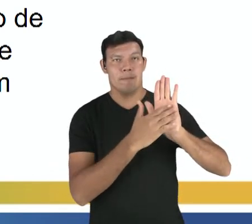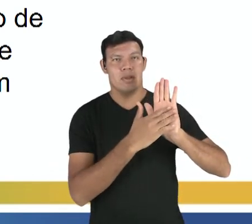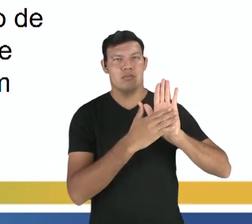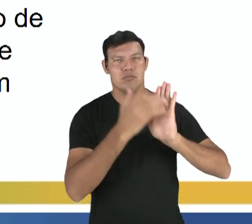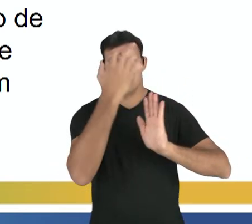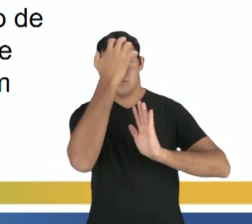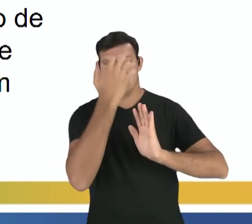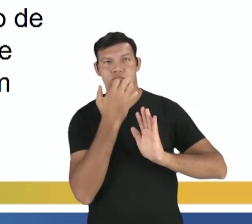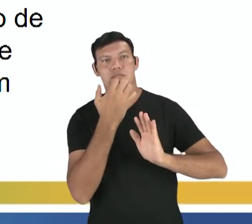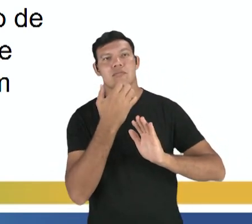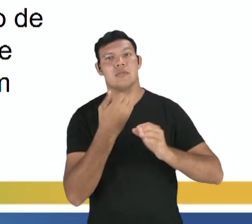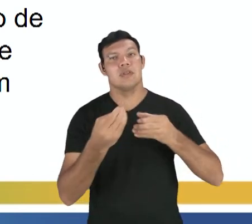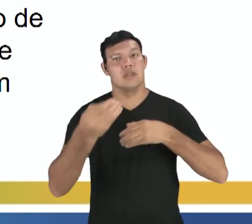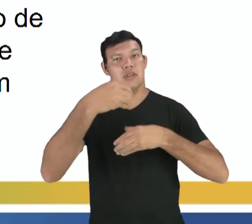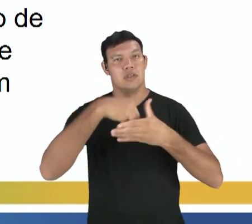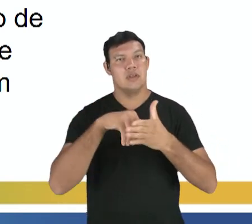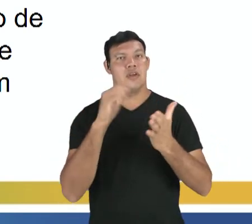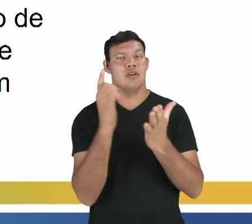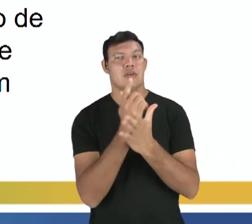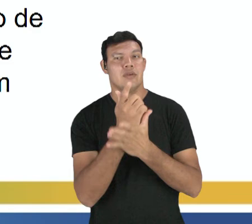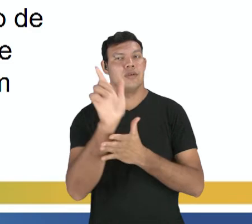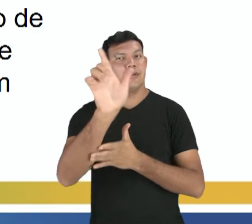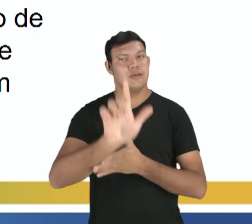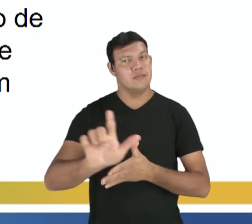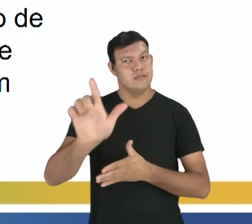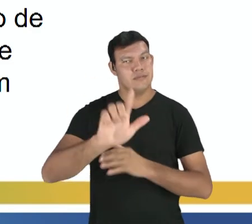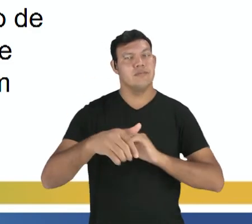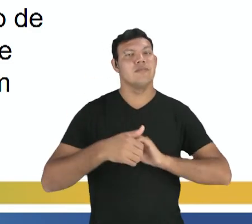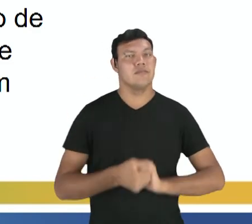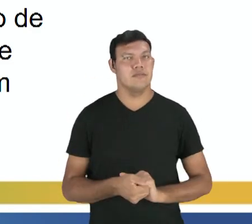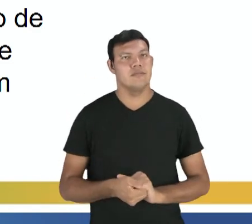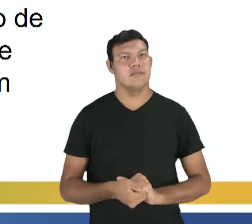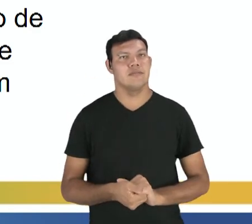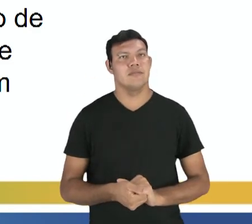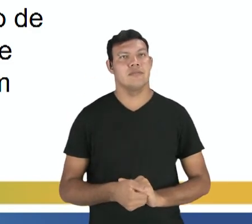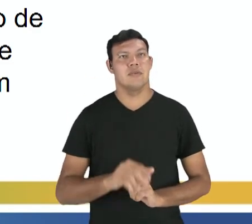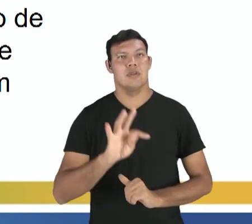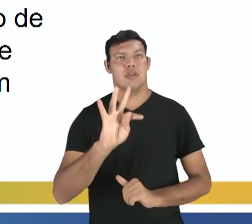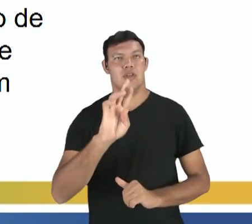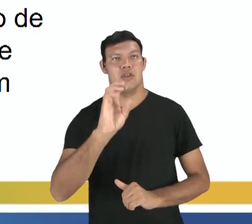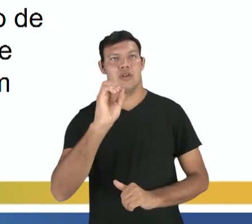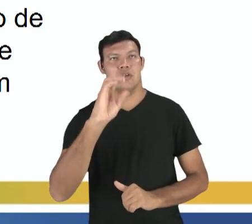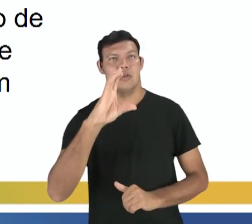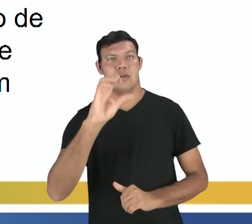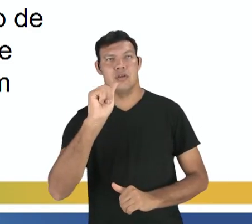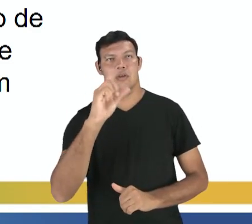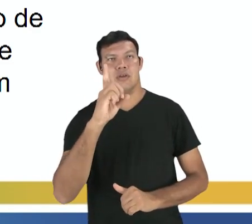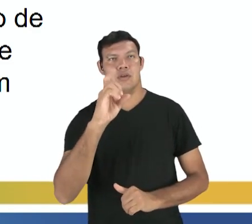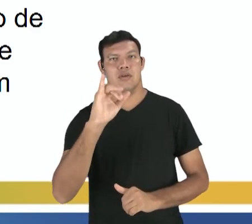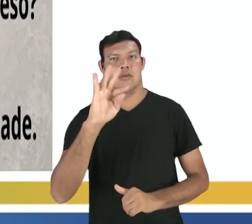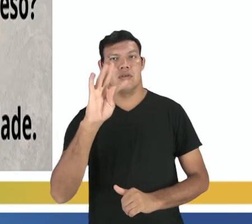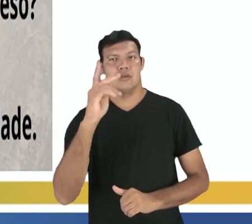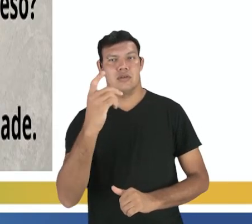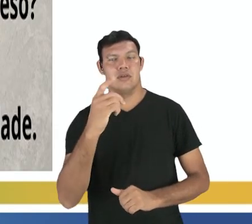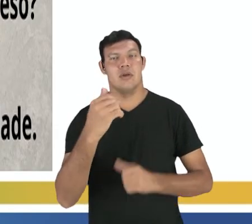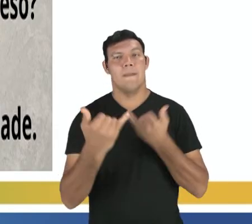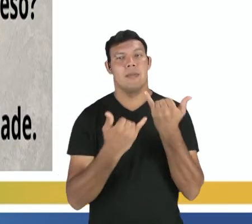sério também nas obras literárias. Então, trocadilho, aí a principal característica é o jogo de